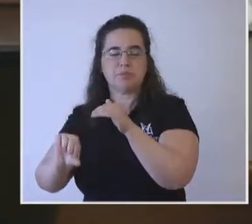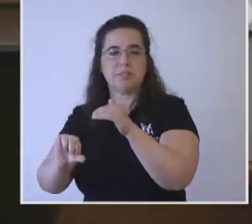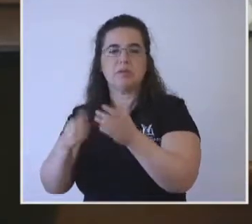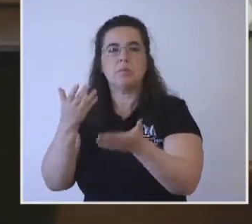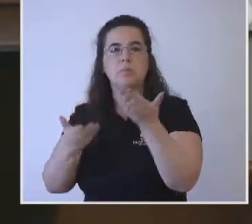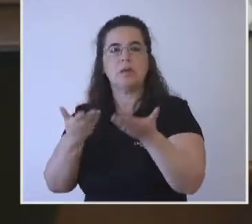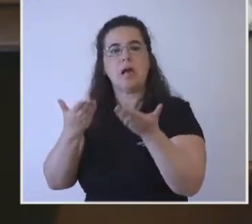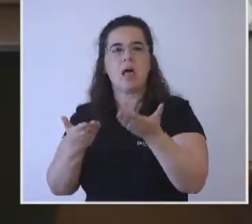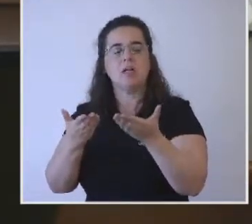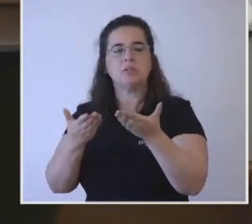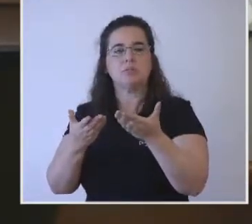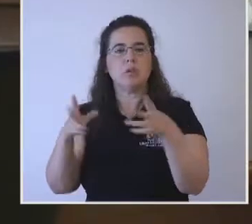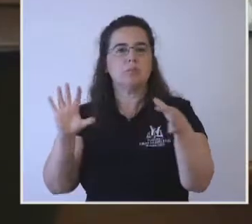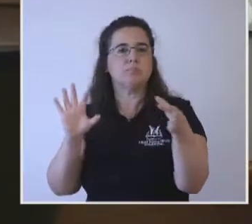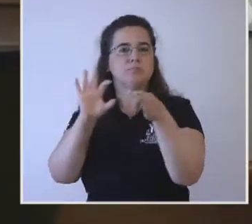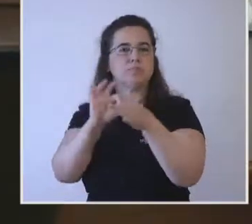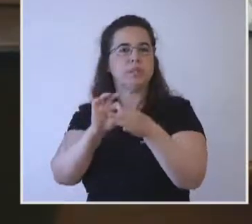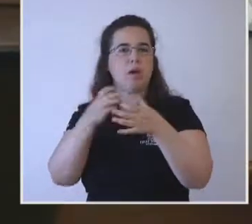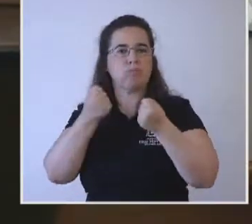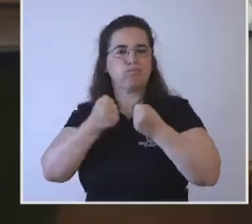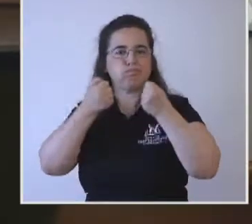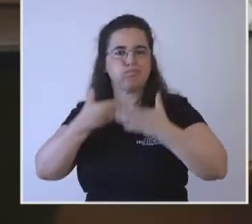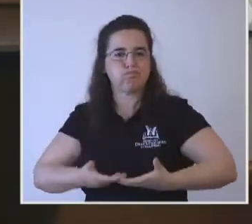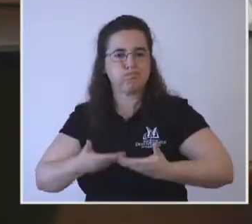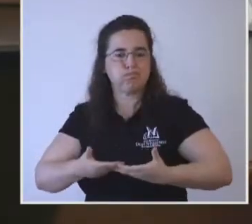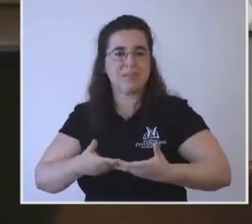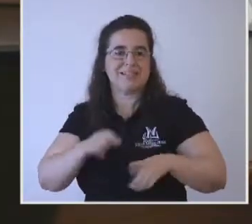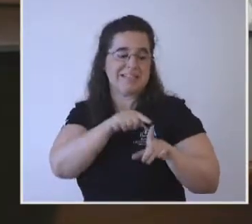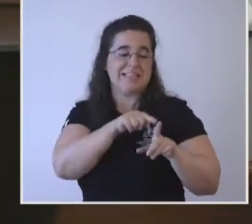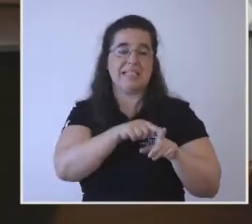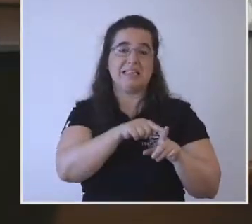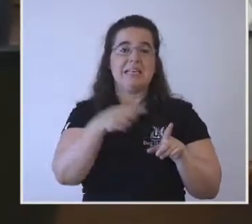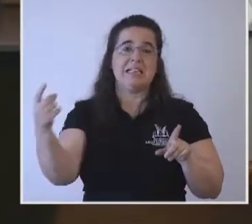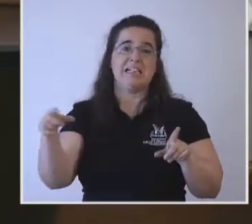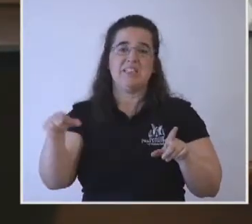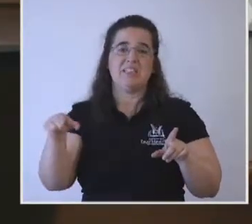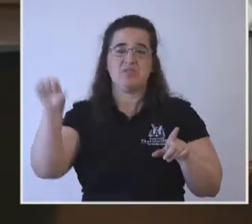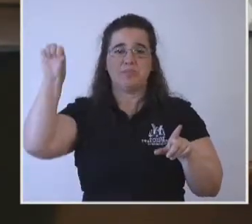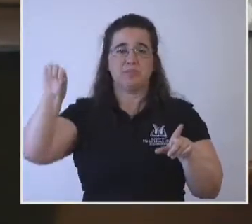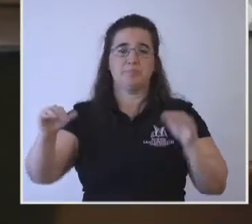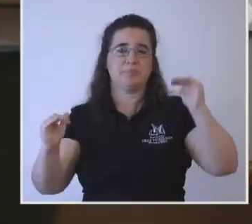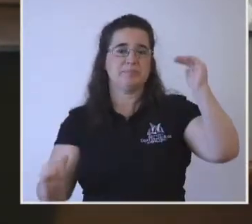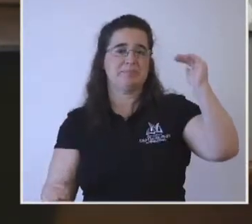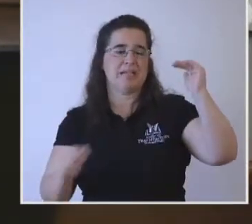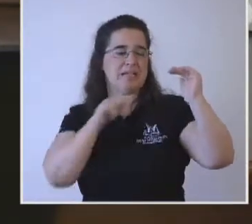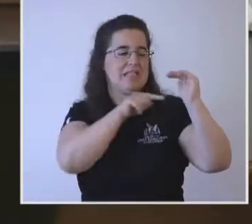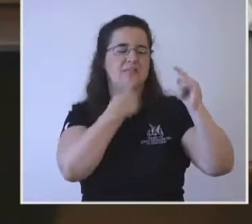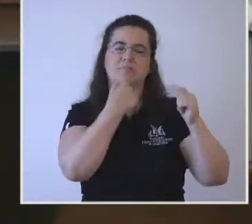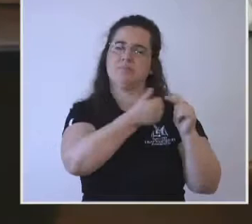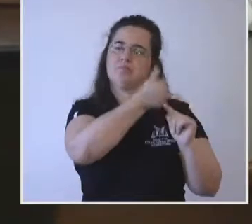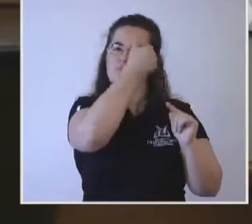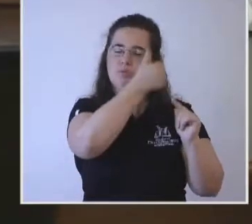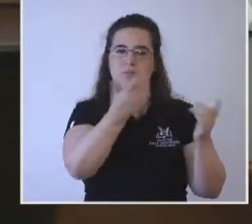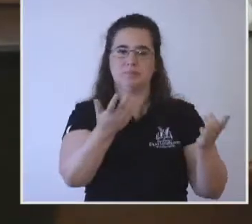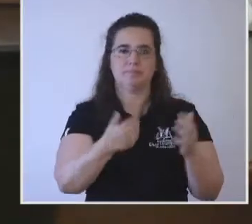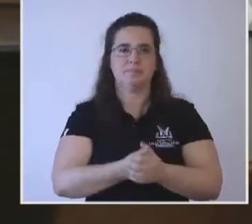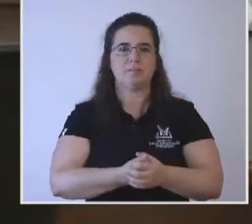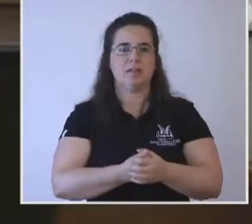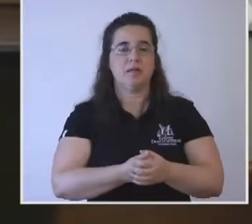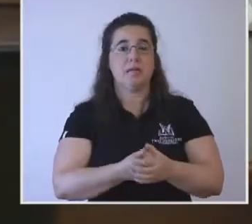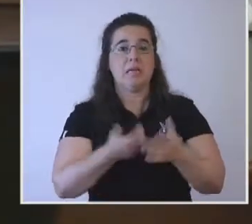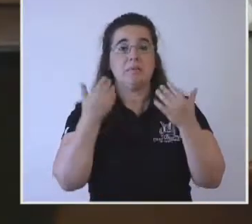obesidade, os véganos continuam à frente. Depois há aqui, mas nós não temos tempo para estar a